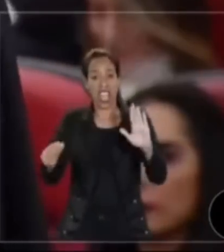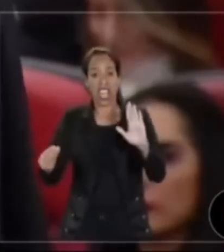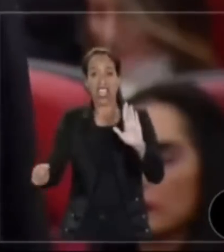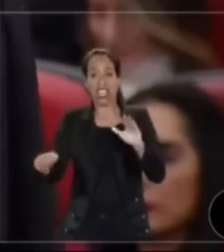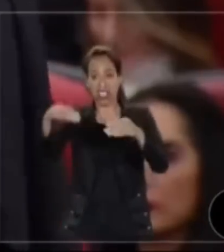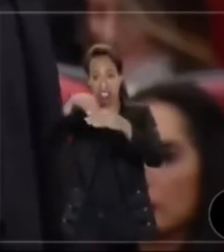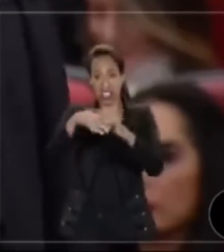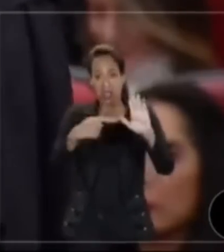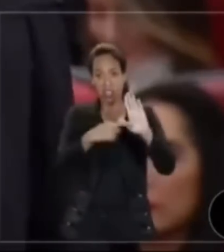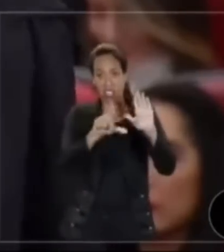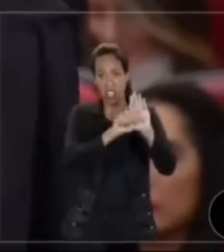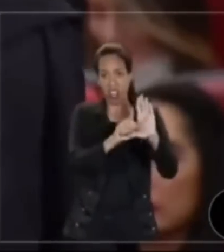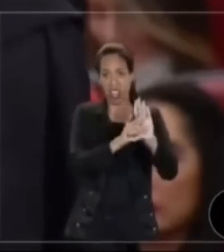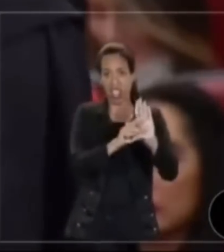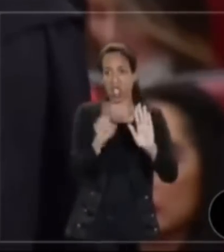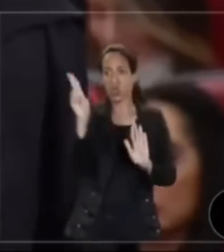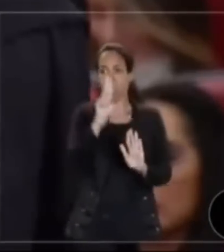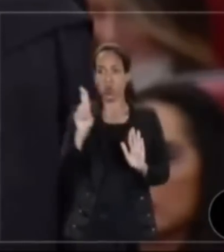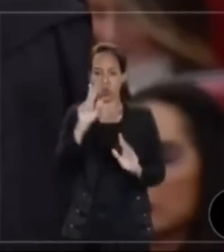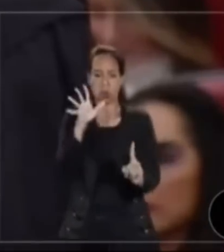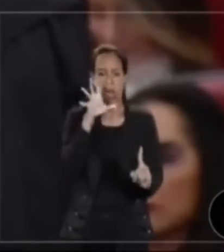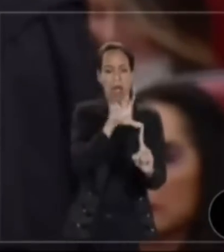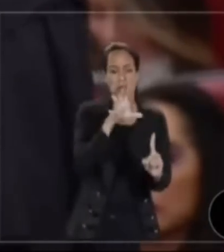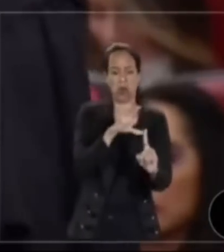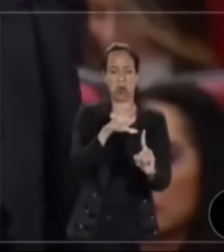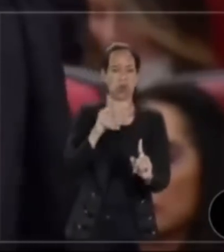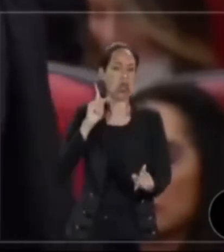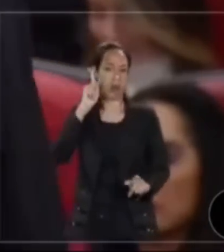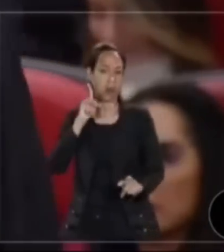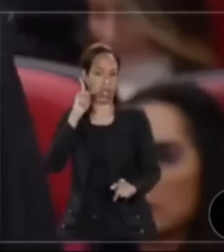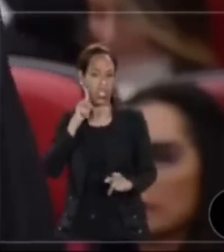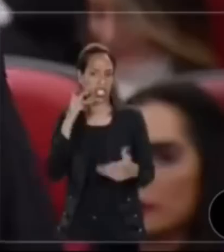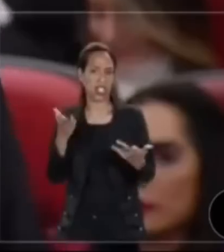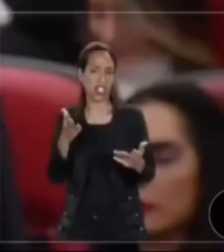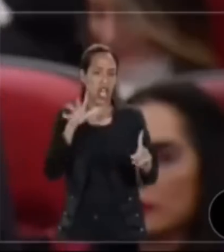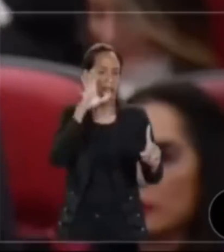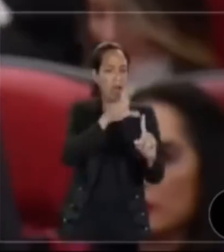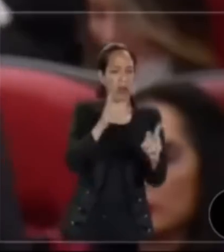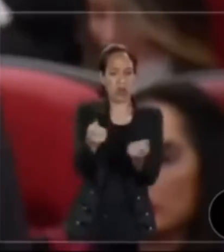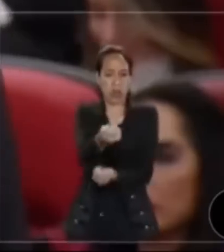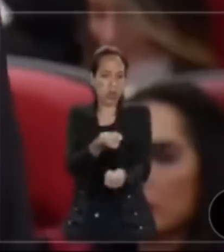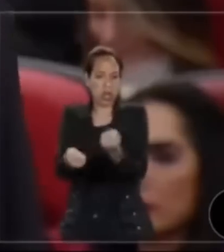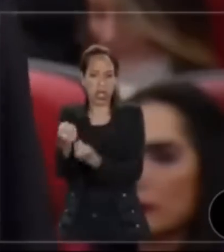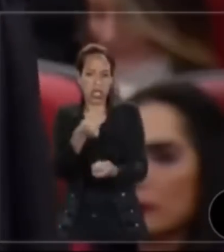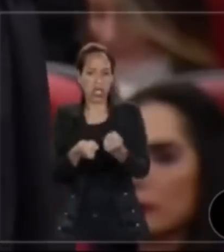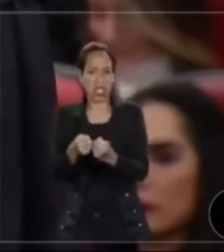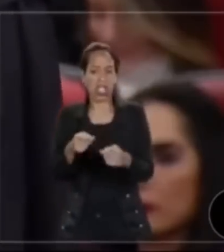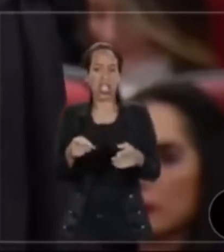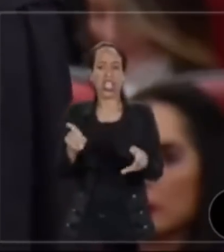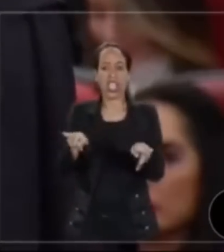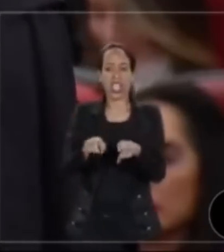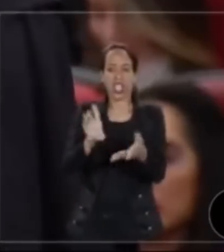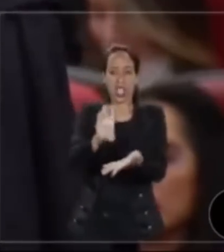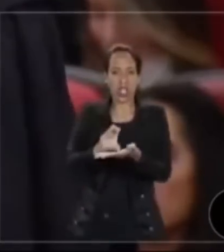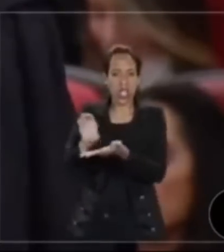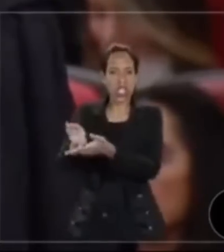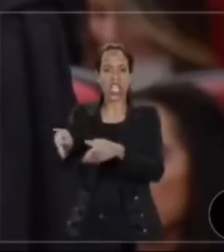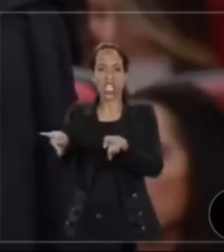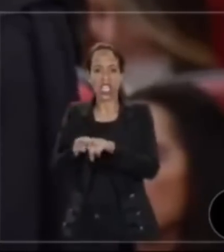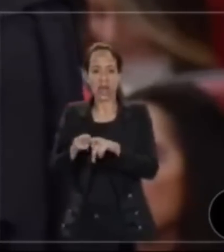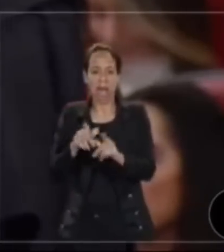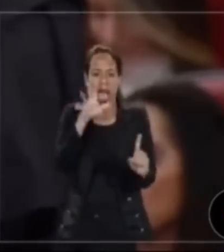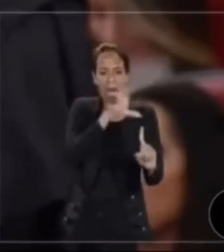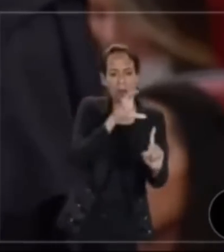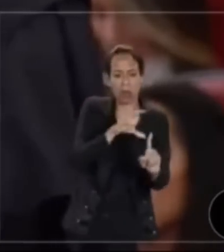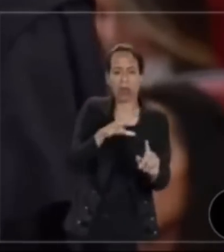para apurar não o uso, mas o abuso do poder político, o abuso do poder econômico e o abuso dos meios de comunicação, inclusive